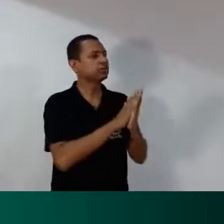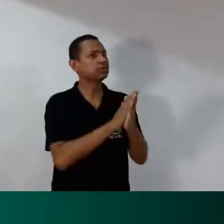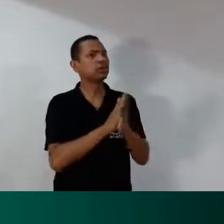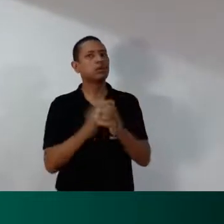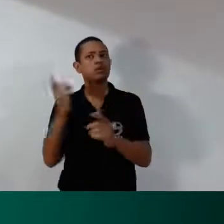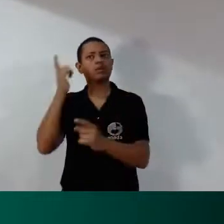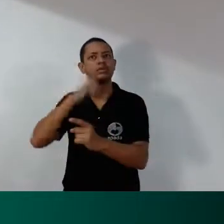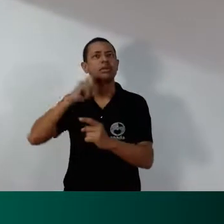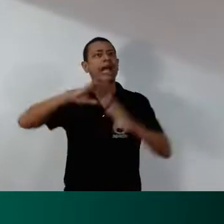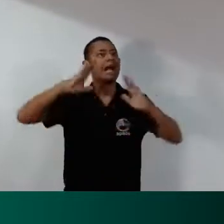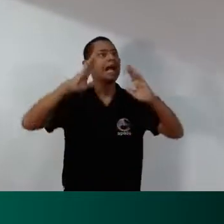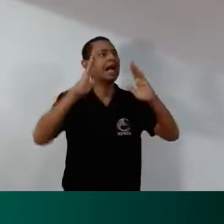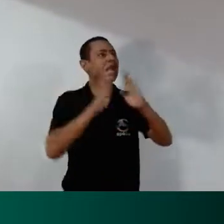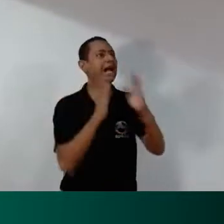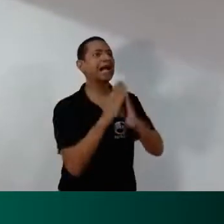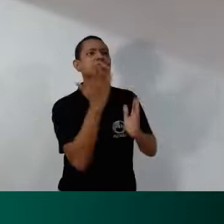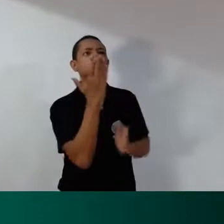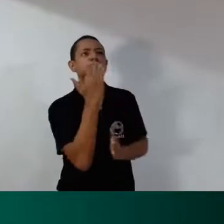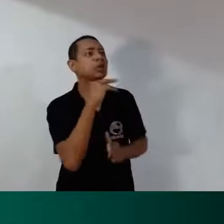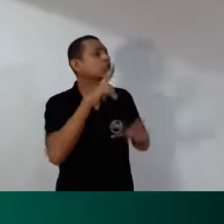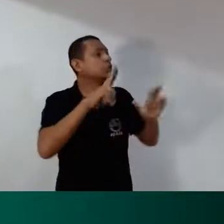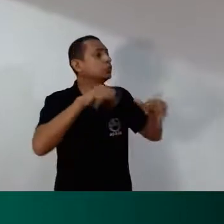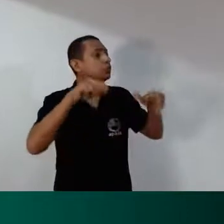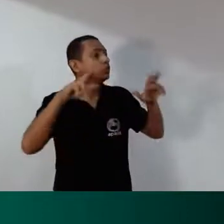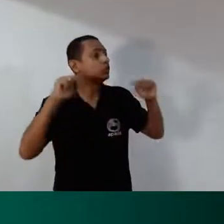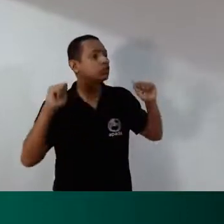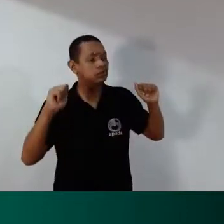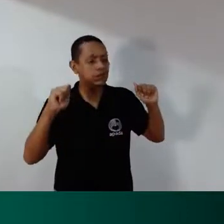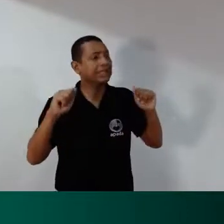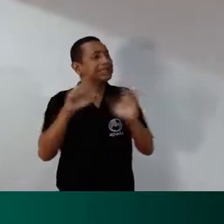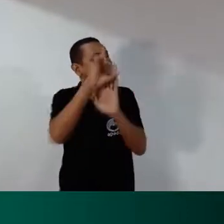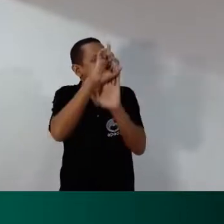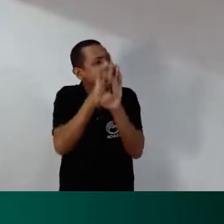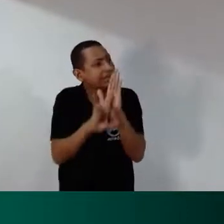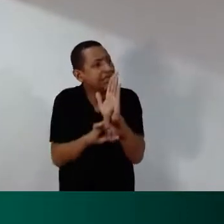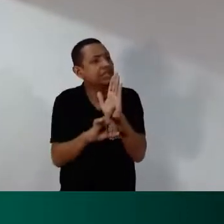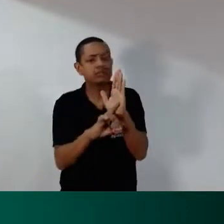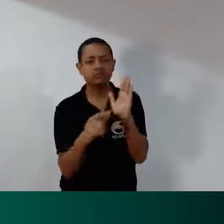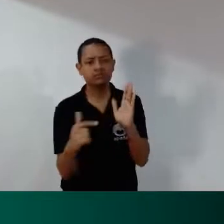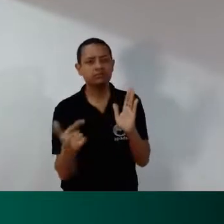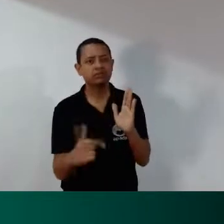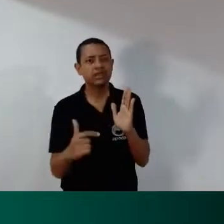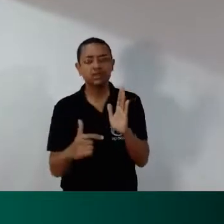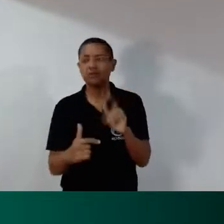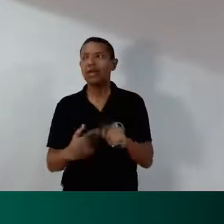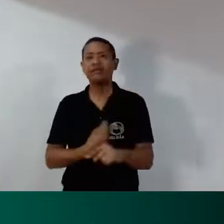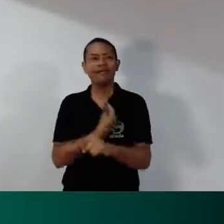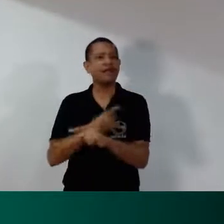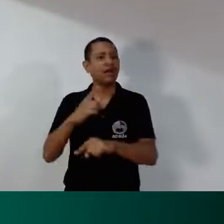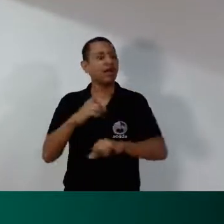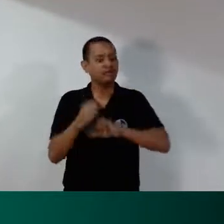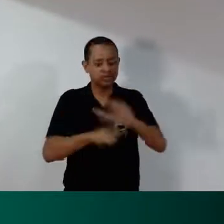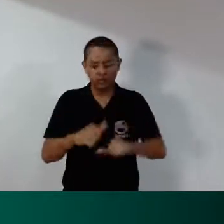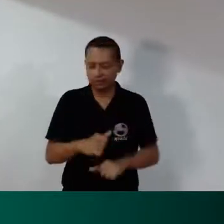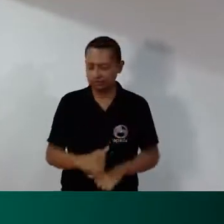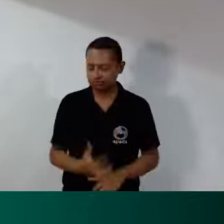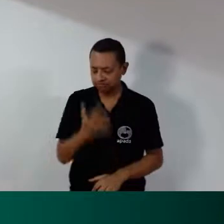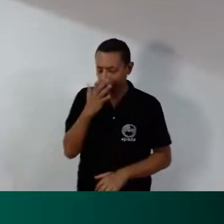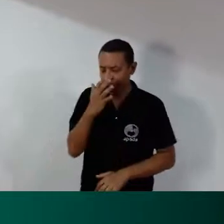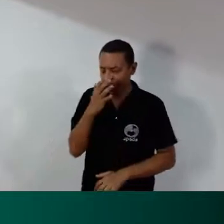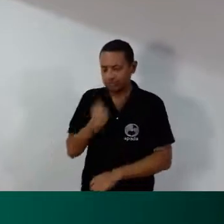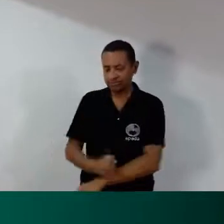casa comida coisas que a gente nunca teve direito básico né que muda a vida das pessoas Então acho que